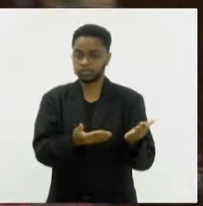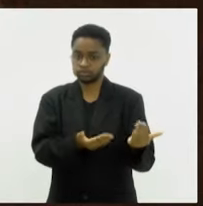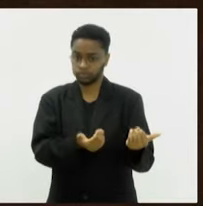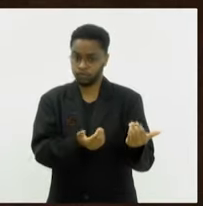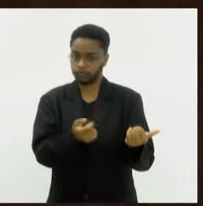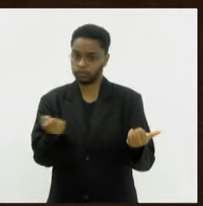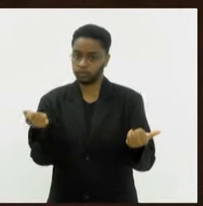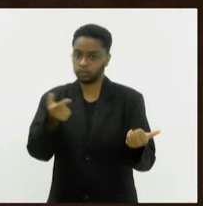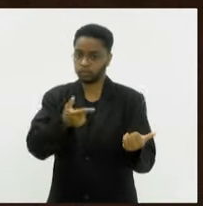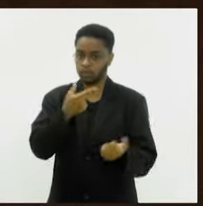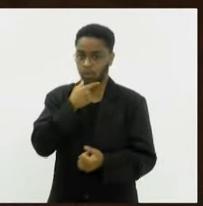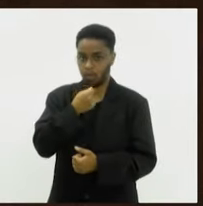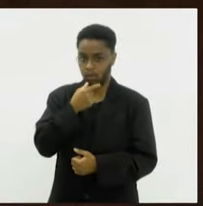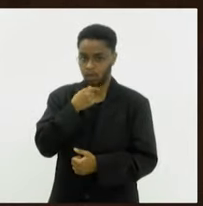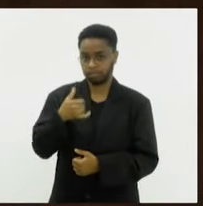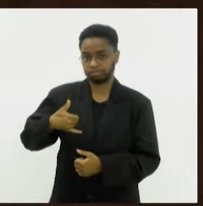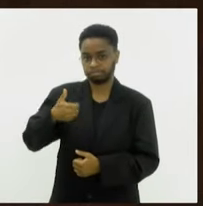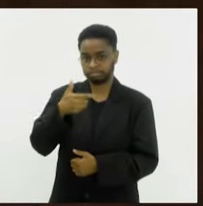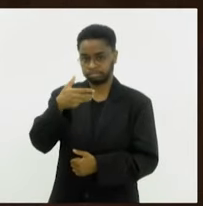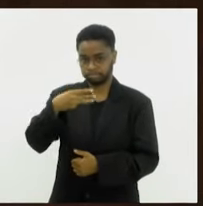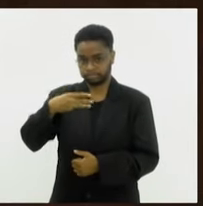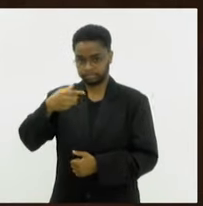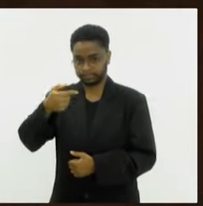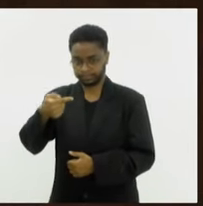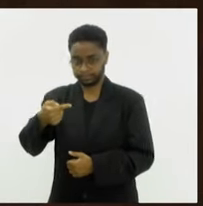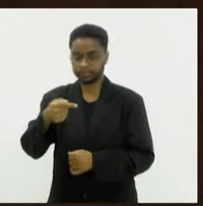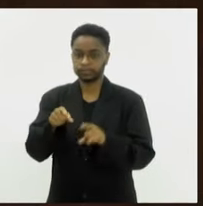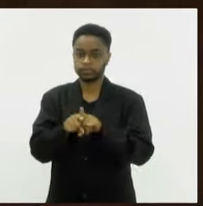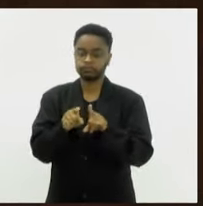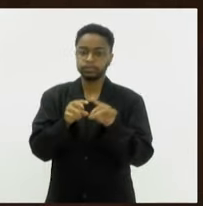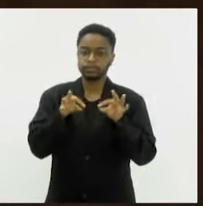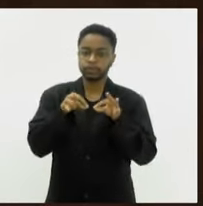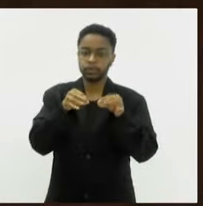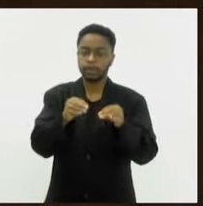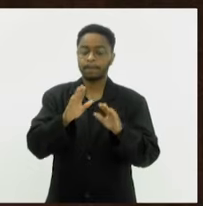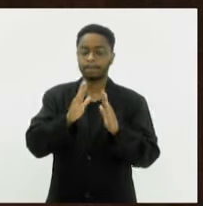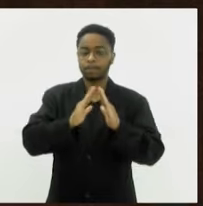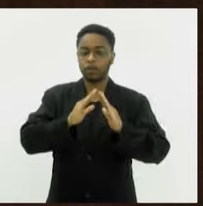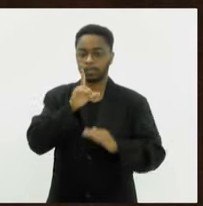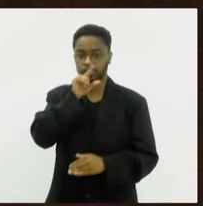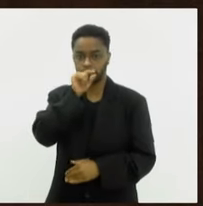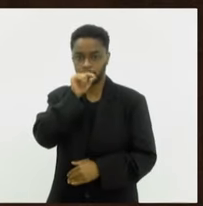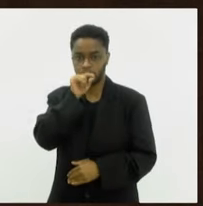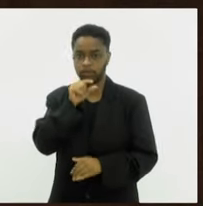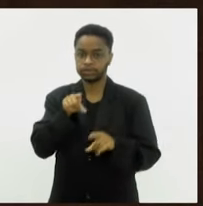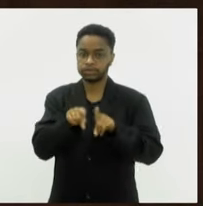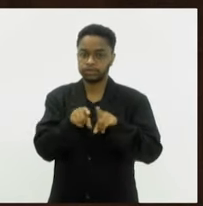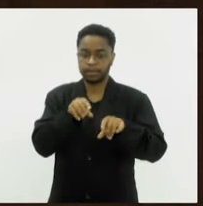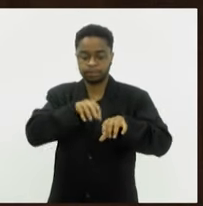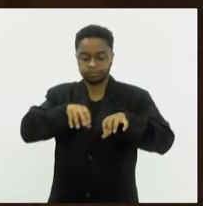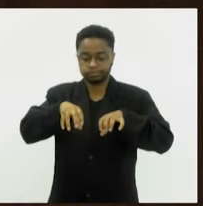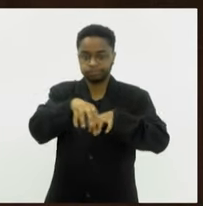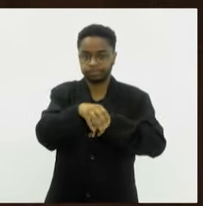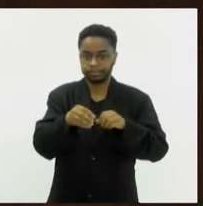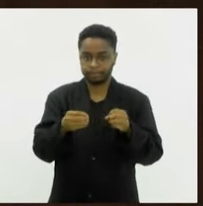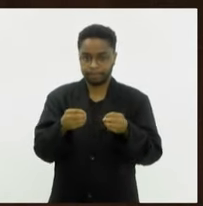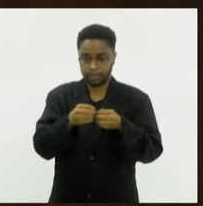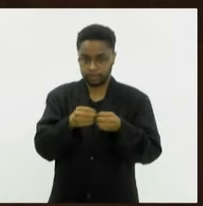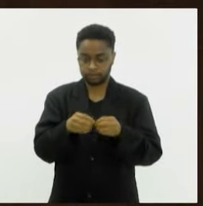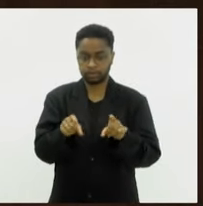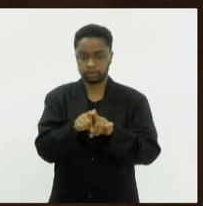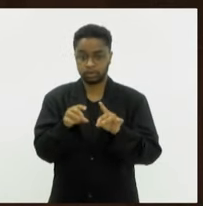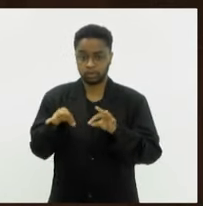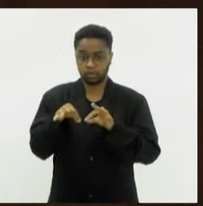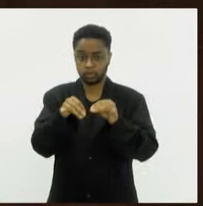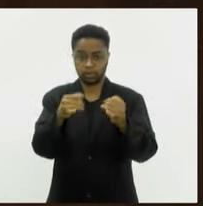que o agressor, que tinha 37 anos, todas moravam em Nilópolis e nas proximidades, todas